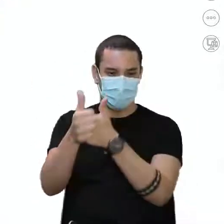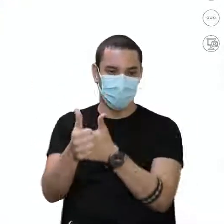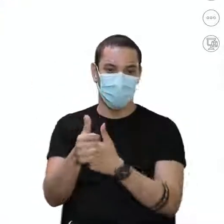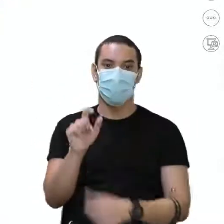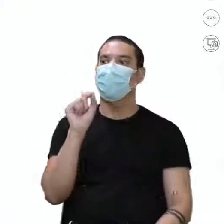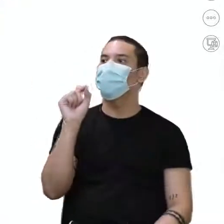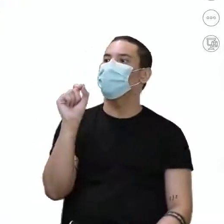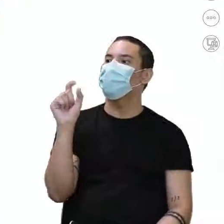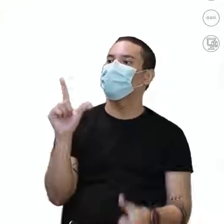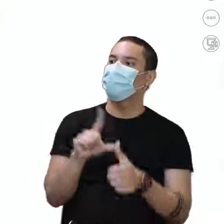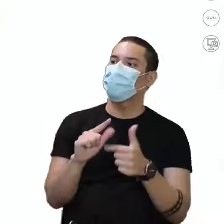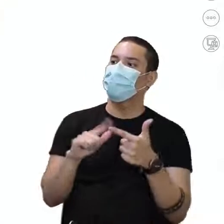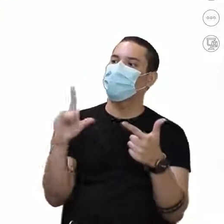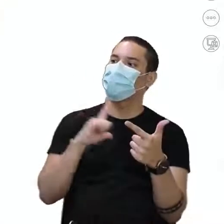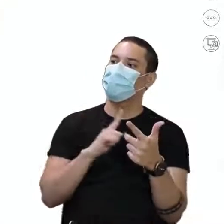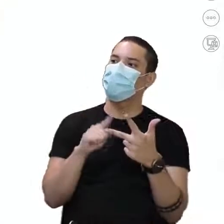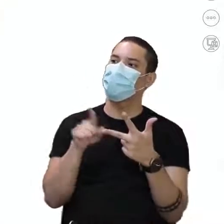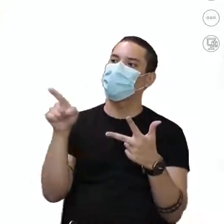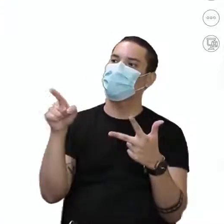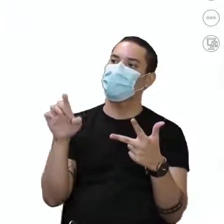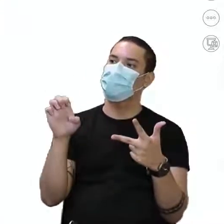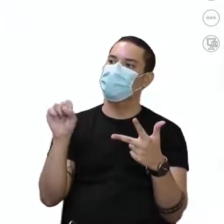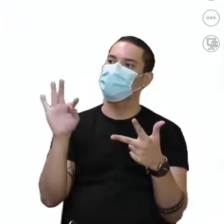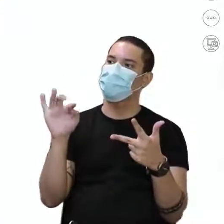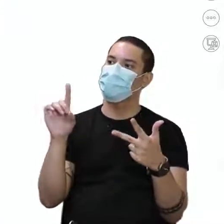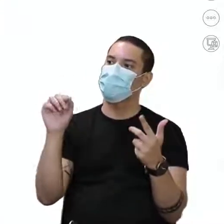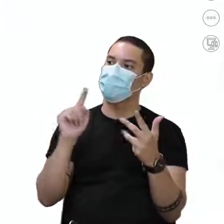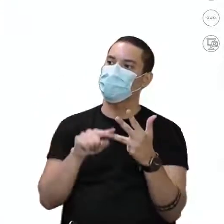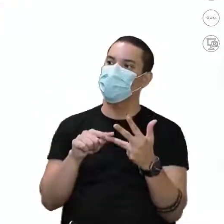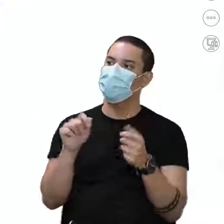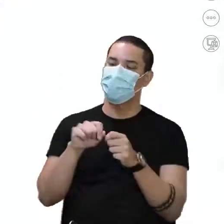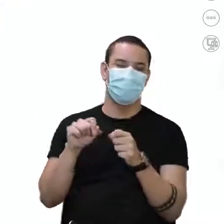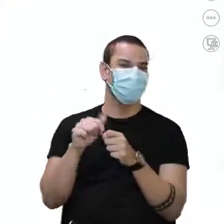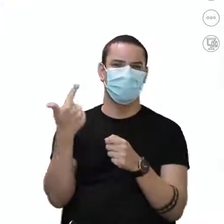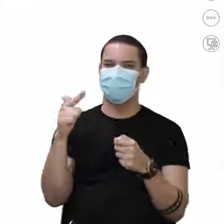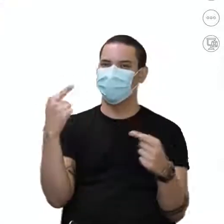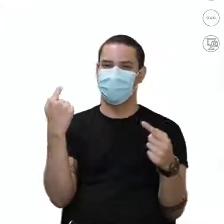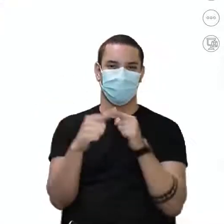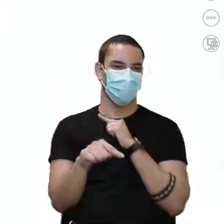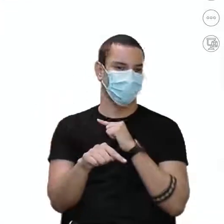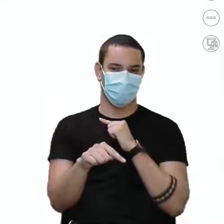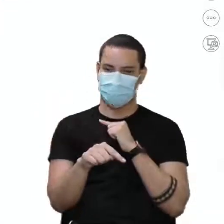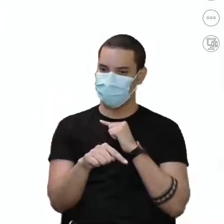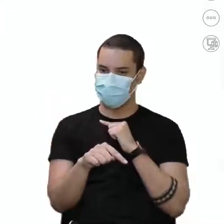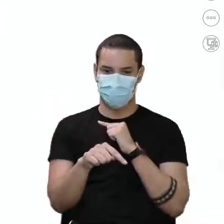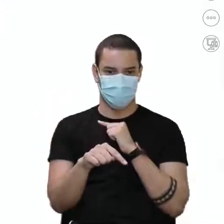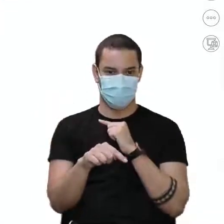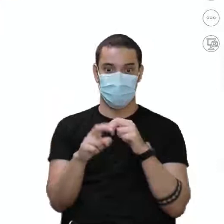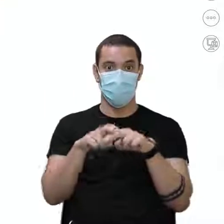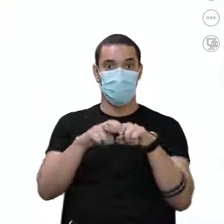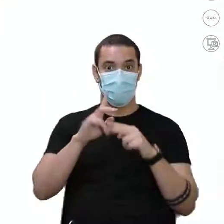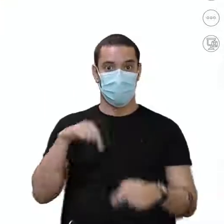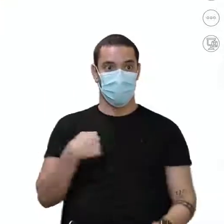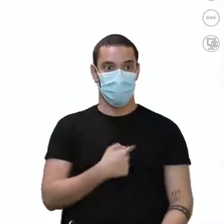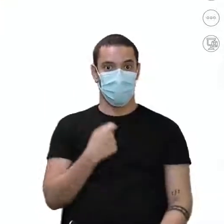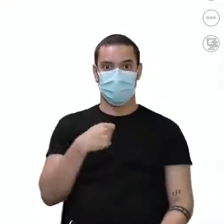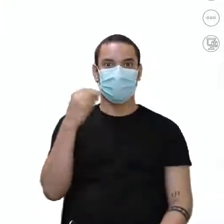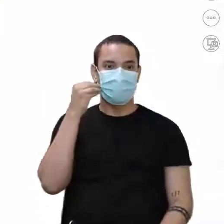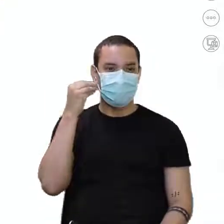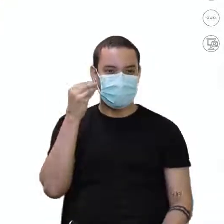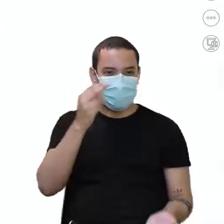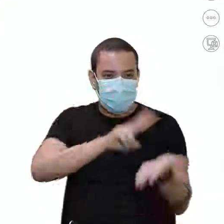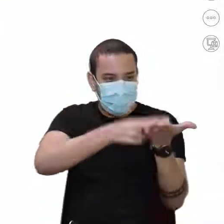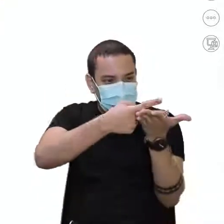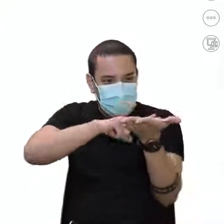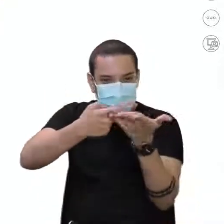tem você estado fazendo, o que você tem estado fazendo. Gente, não faz sentido, né? Então, nada de tentar traduzir ao pé